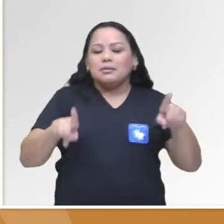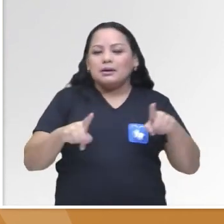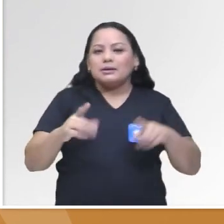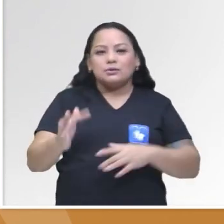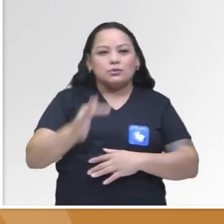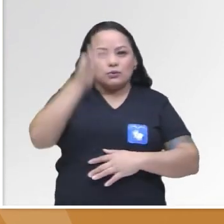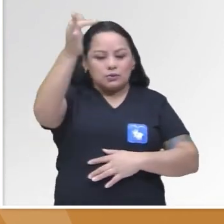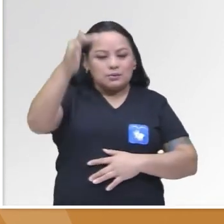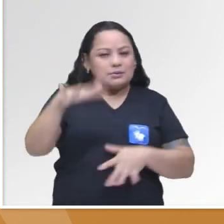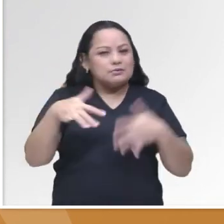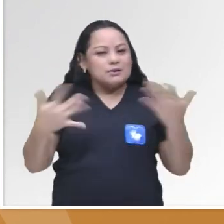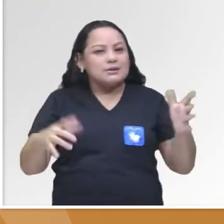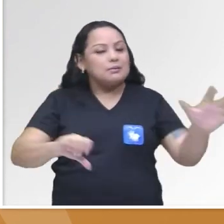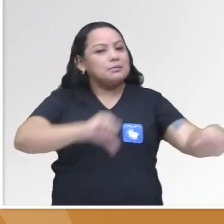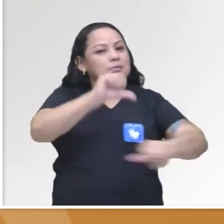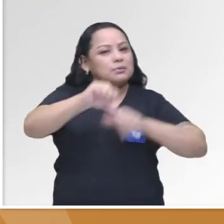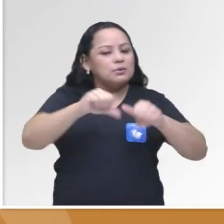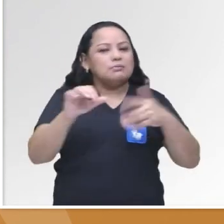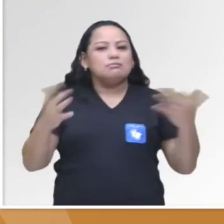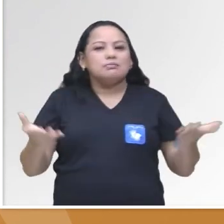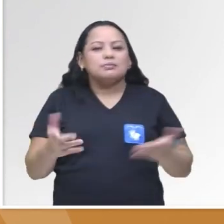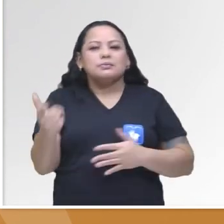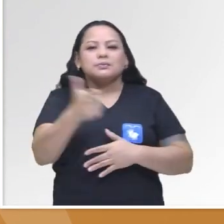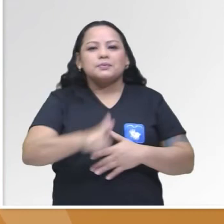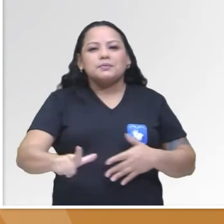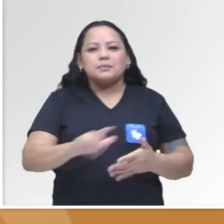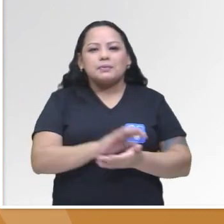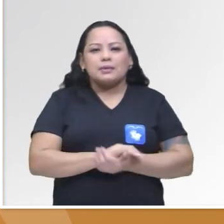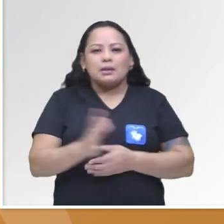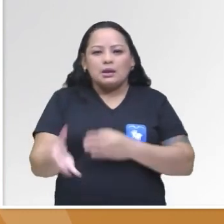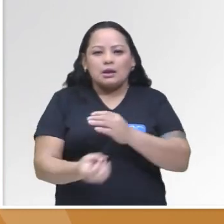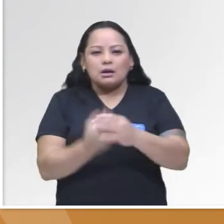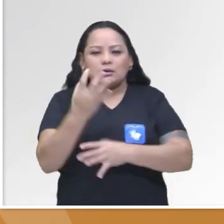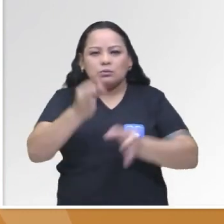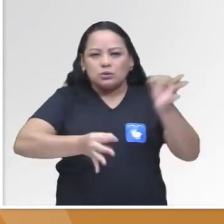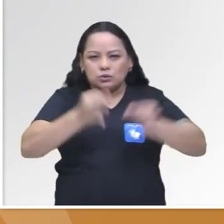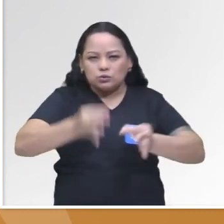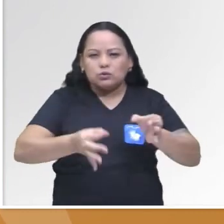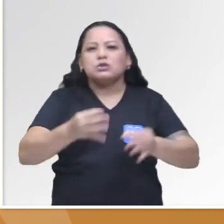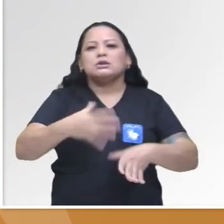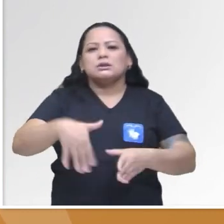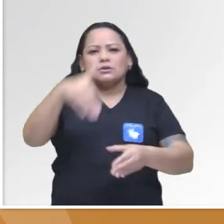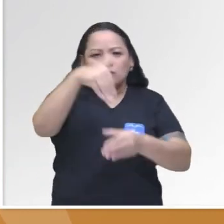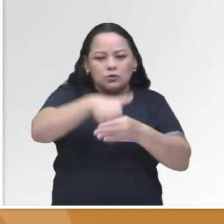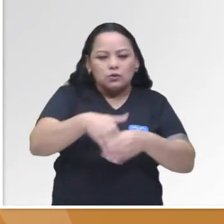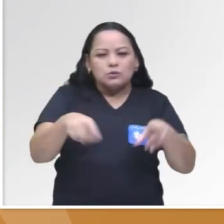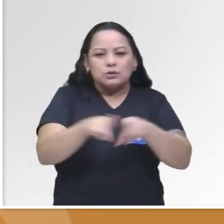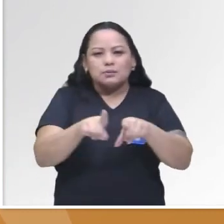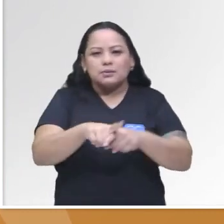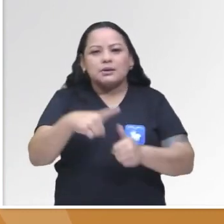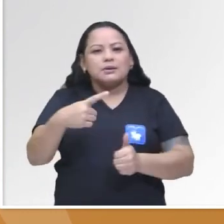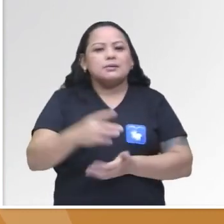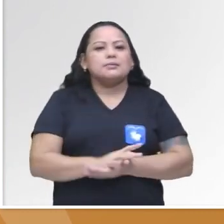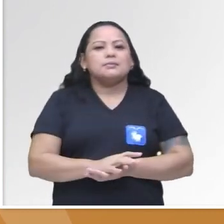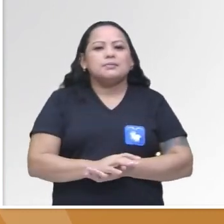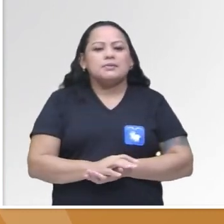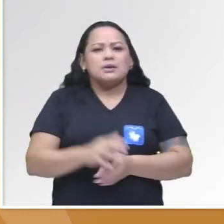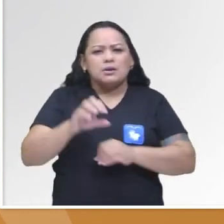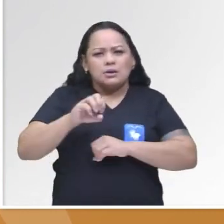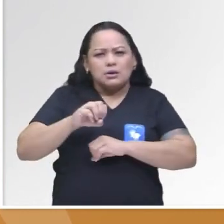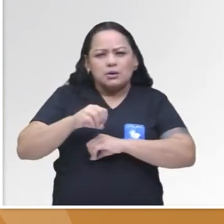futuramente, quem sabe, não muda, né? Continuando, a criação da justiça eleitoral, ensino primário gratuito,